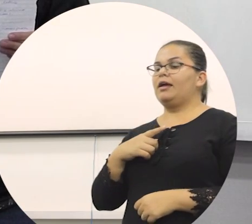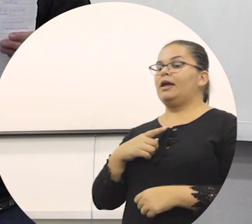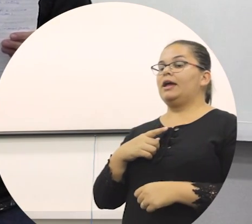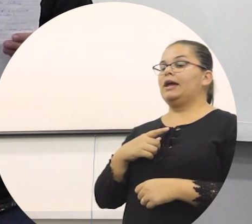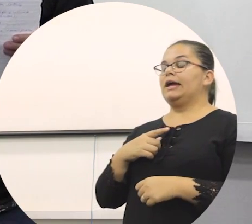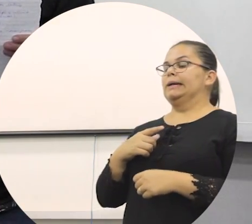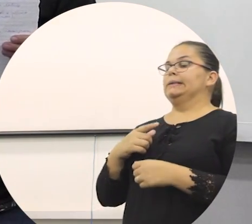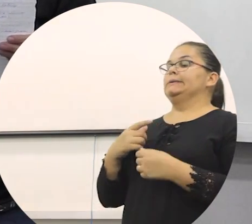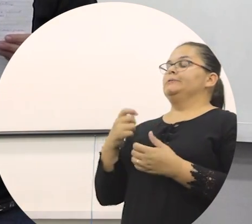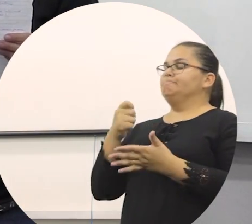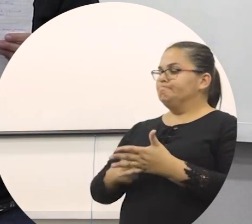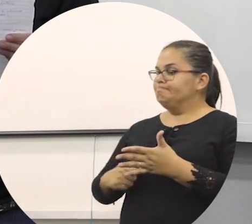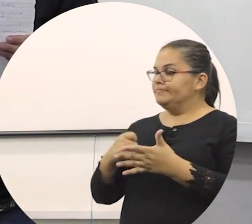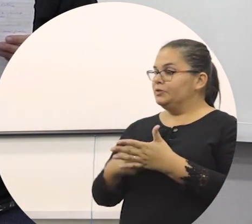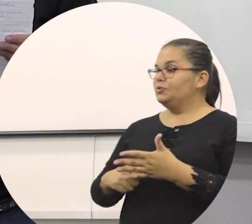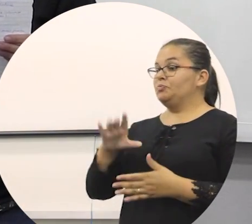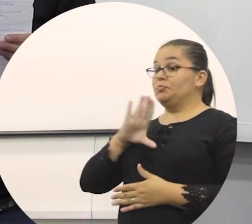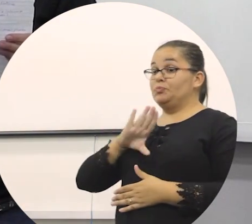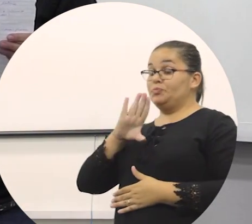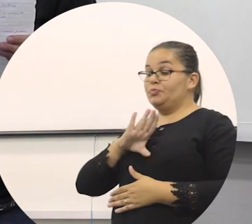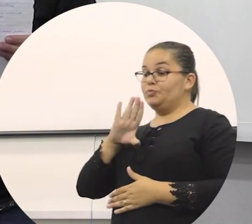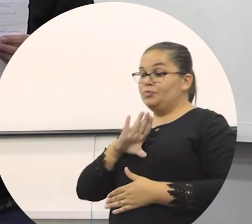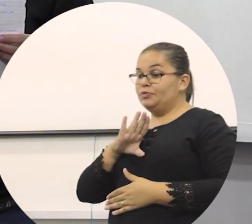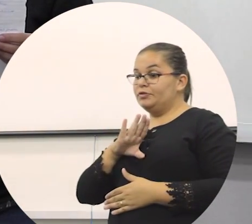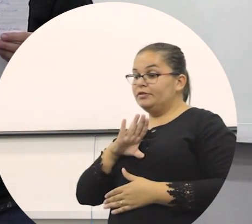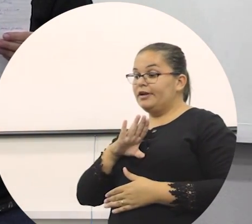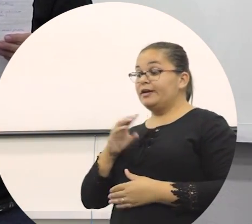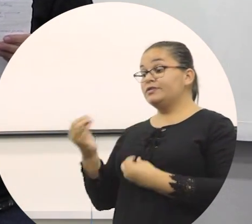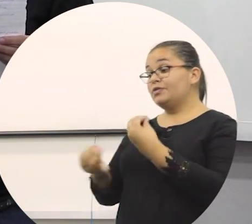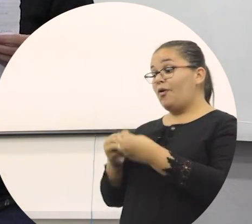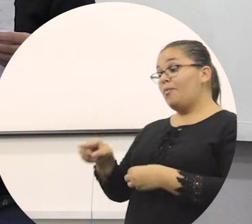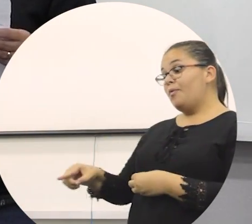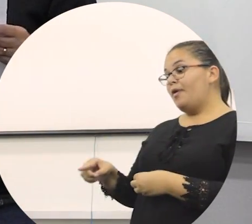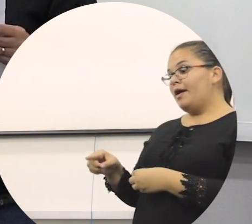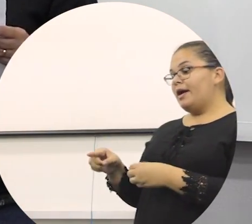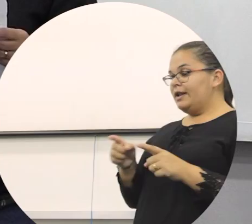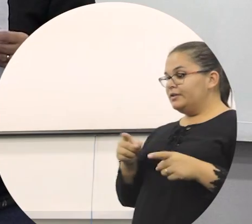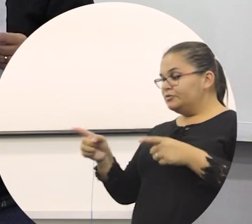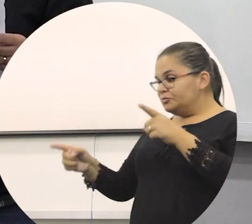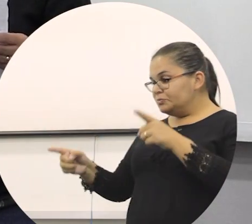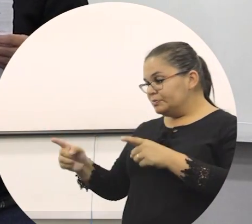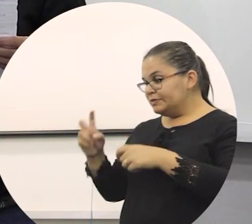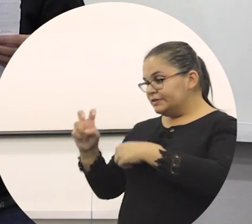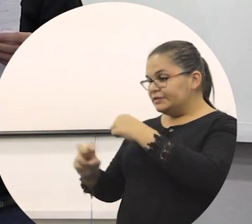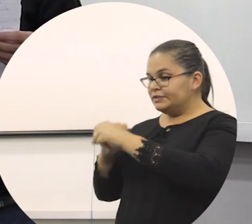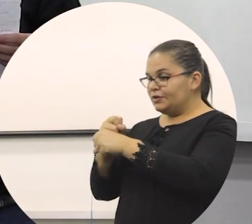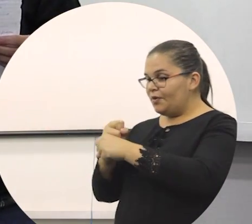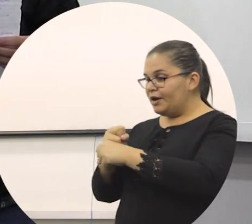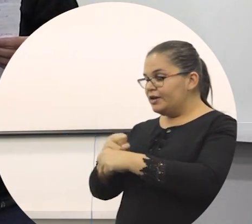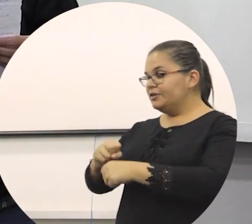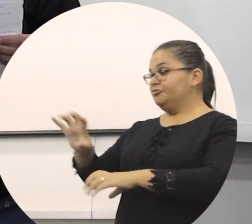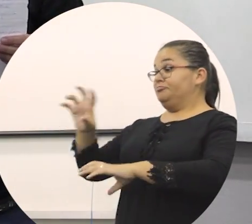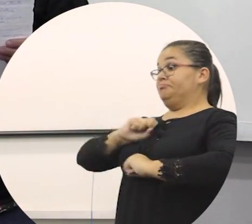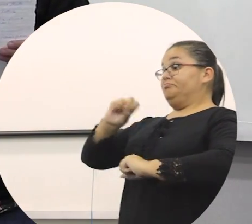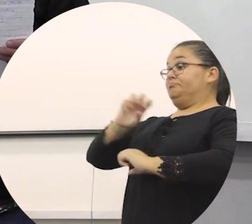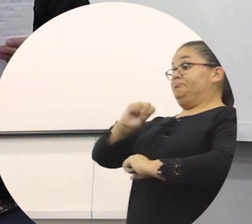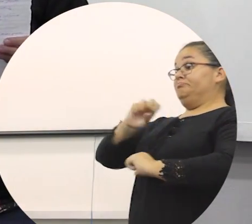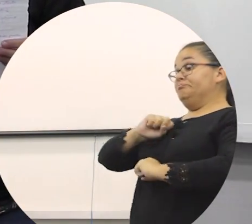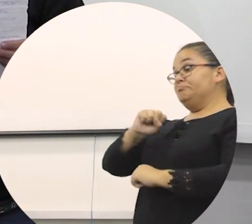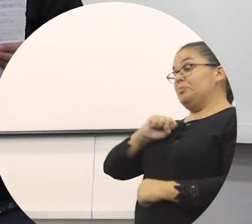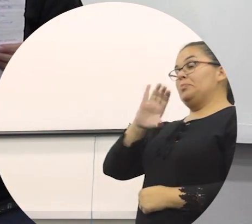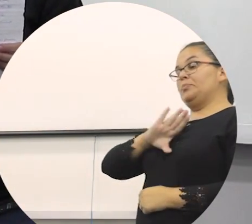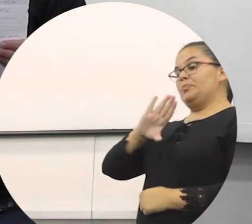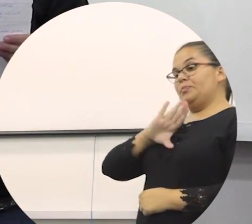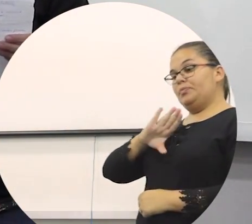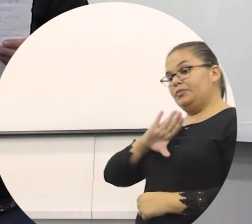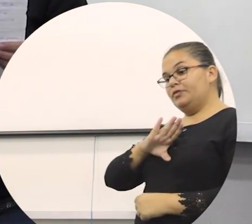língua portuguesa, porque a gente tem ali 5 anos para fazer essa criança adquirir o máximo possível de língua e de conteúdos